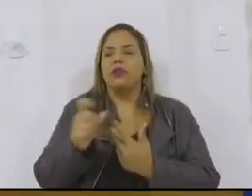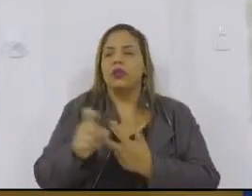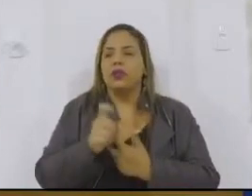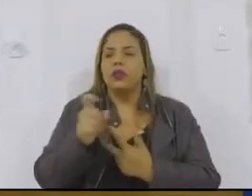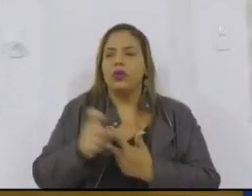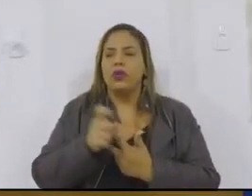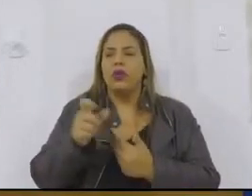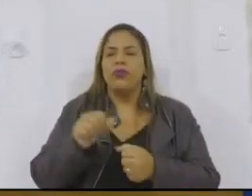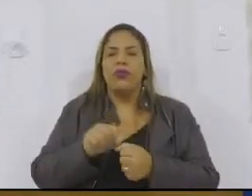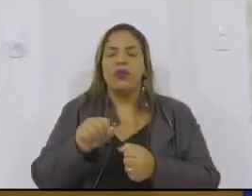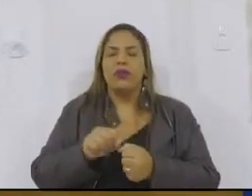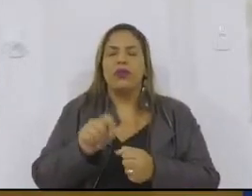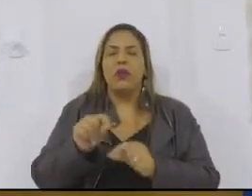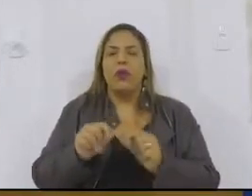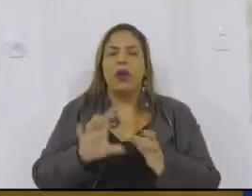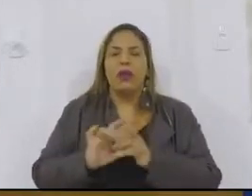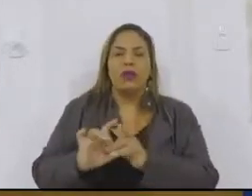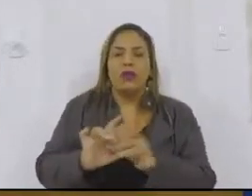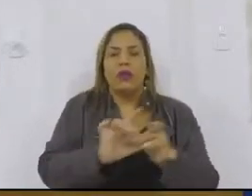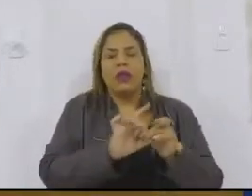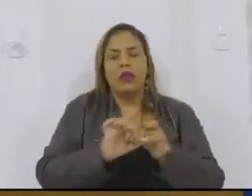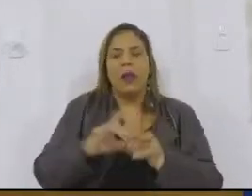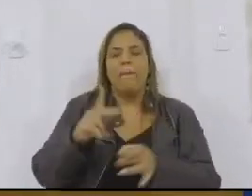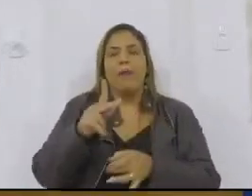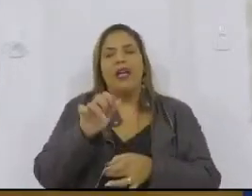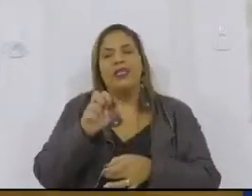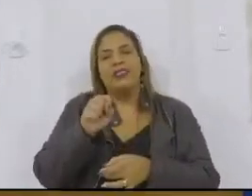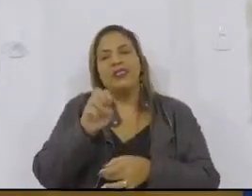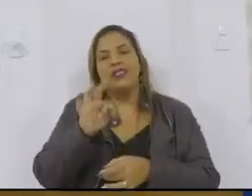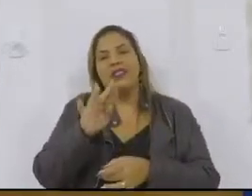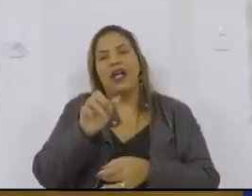um convênio da Prefeitura de Tanguá com a Pestalozzi, mas